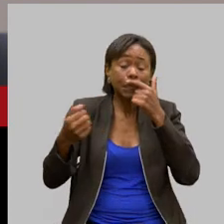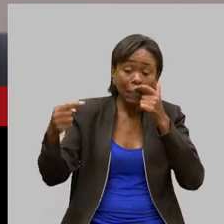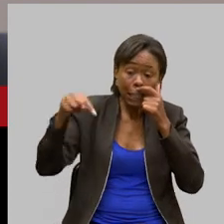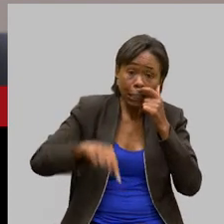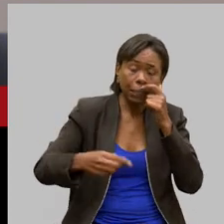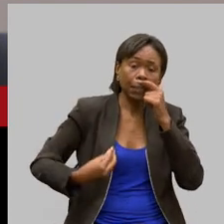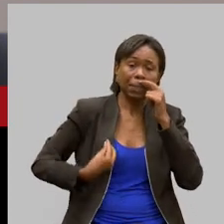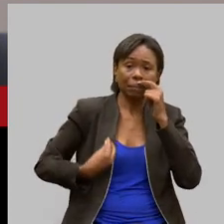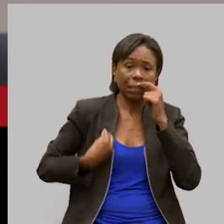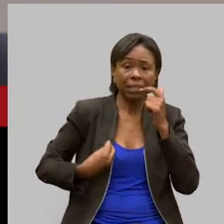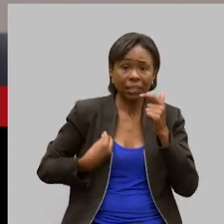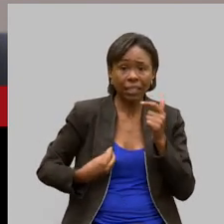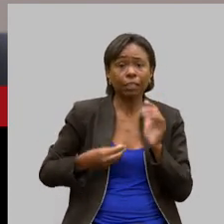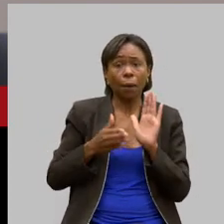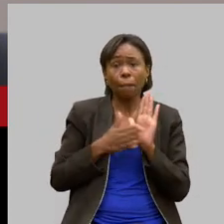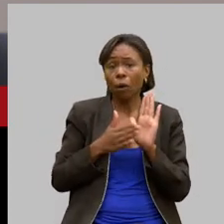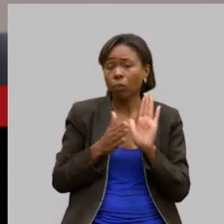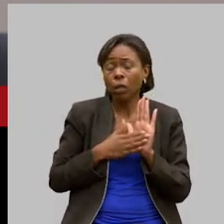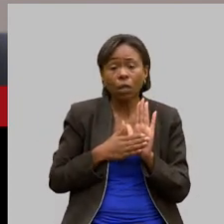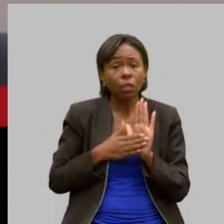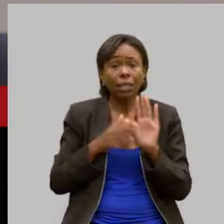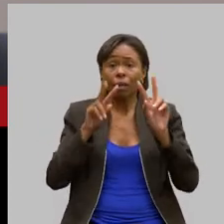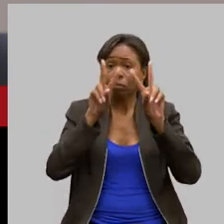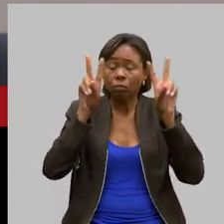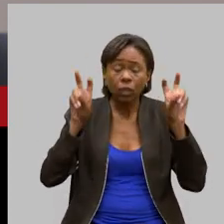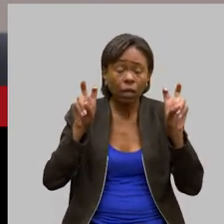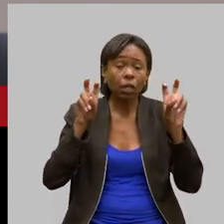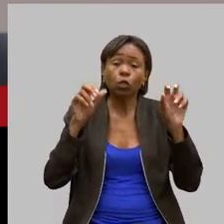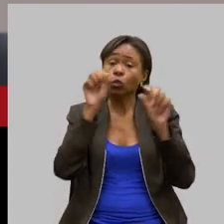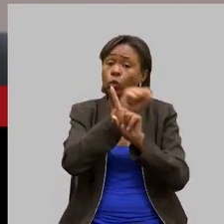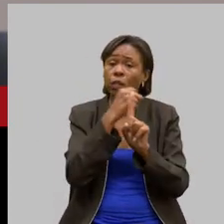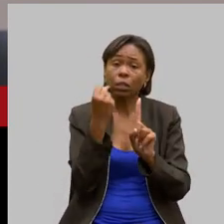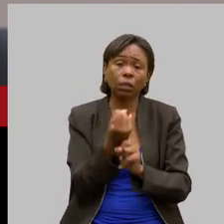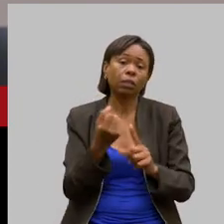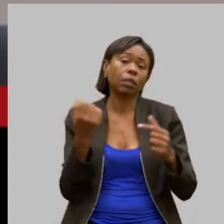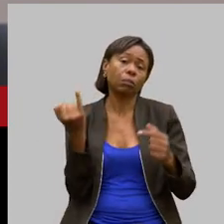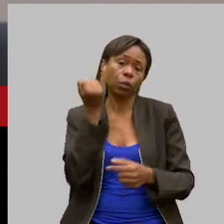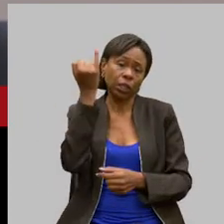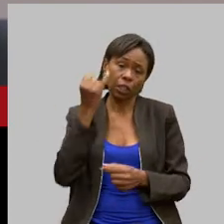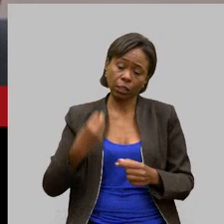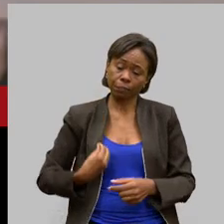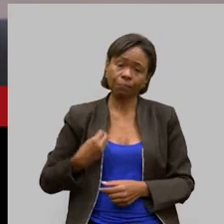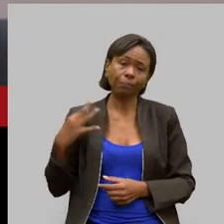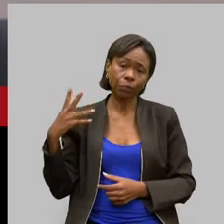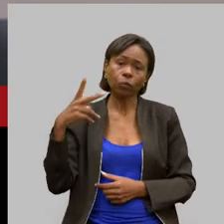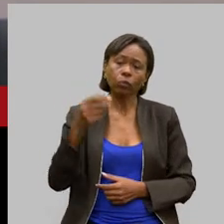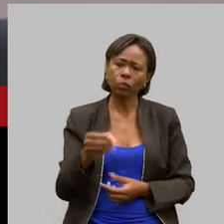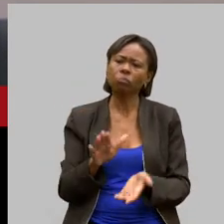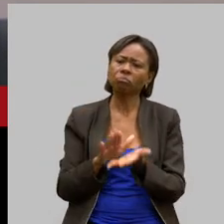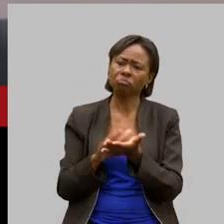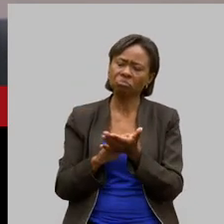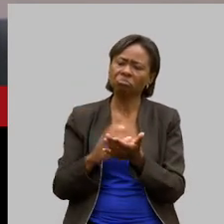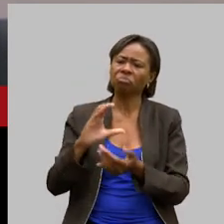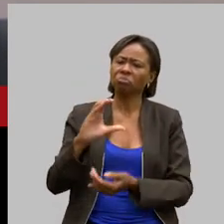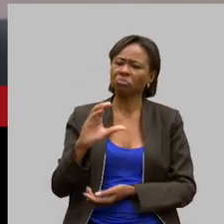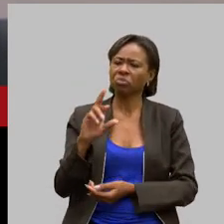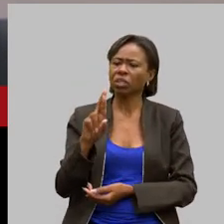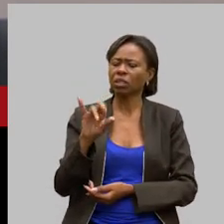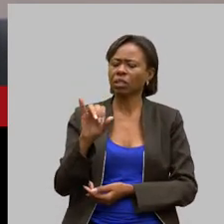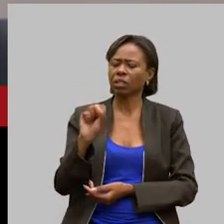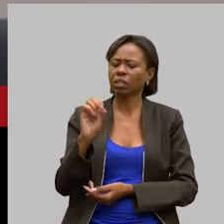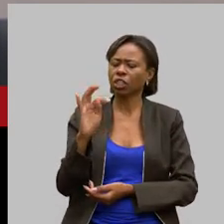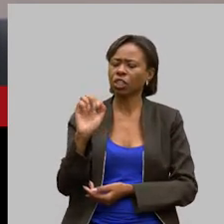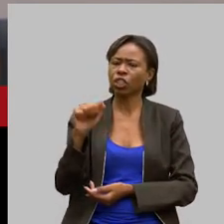vida da vida pública de todos então Cristiano parabéns mesmo quantos cristianos a gente vai ter que esperar